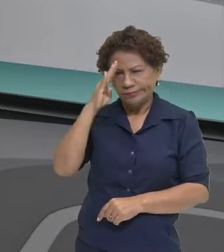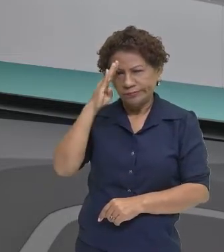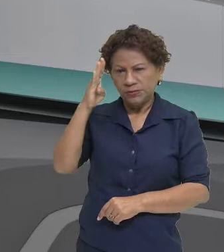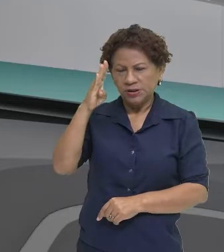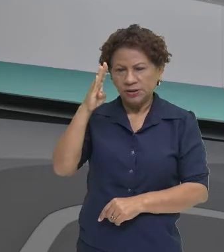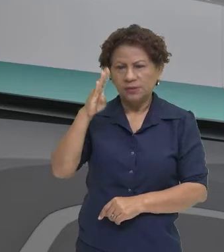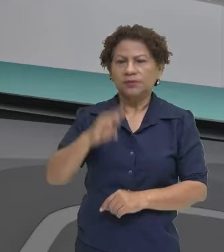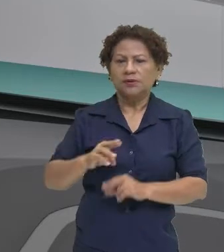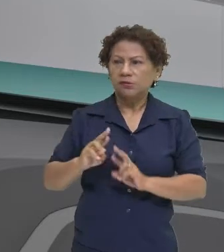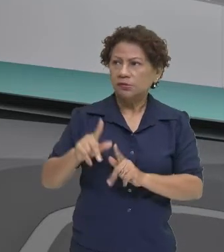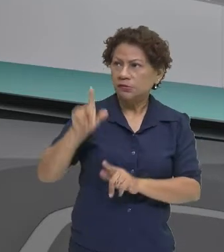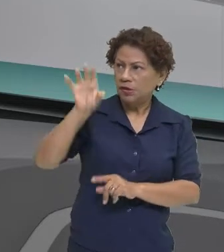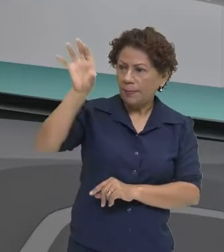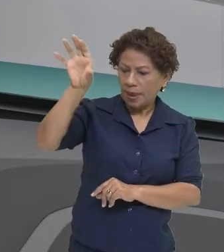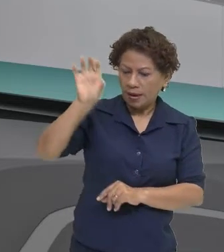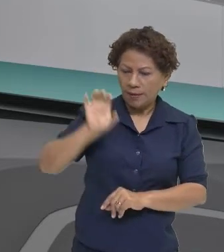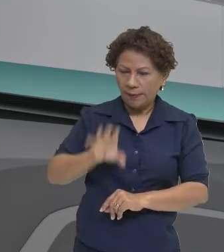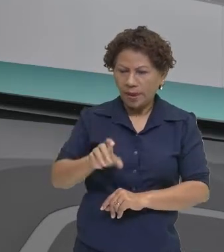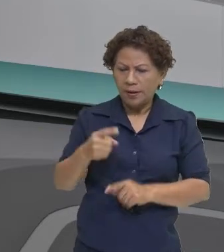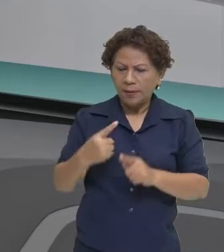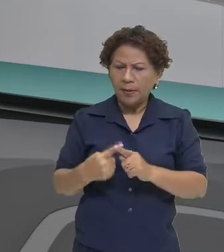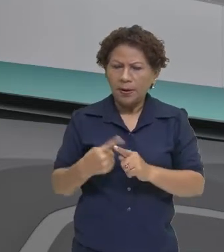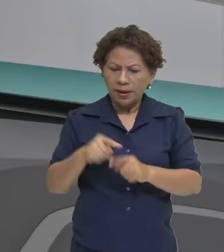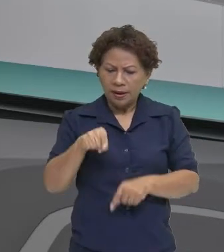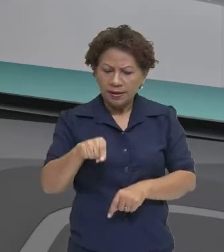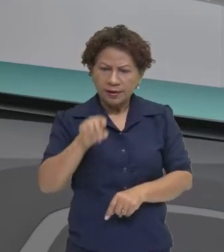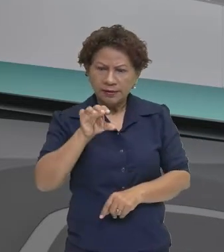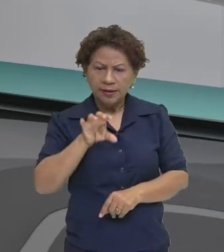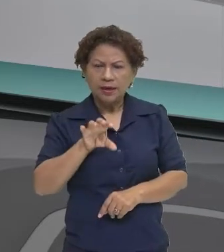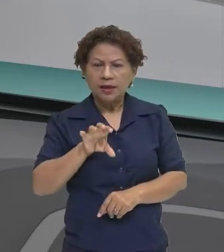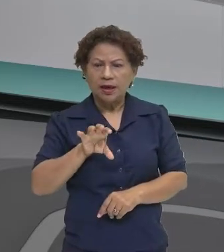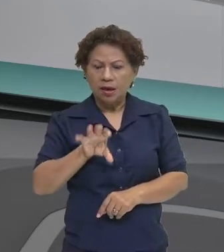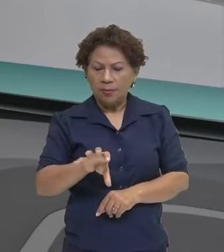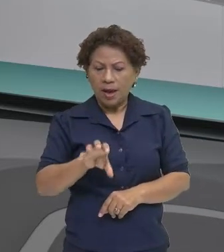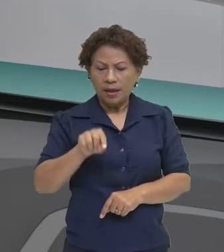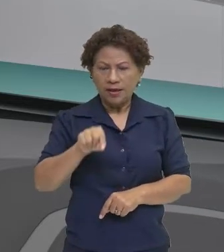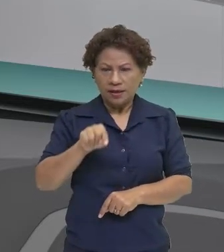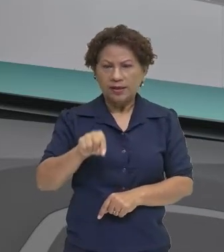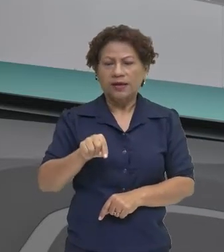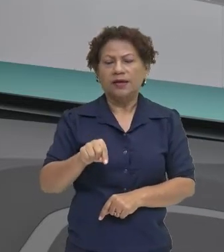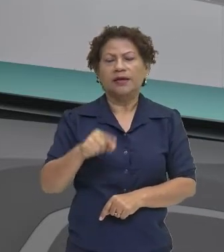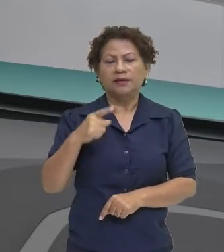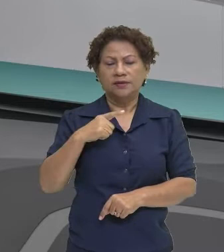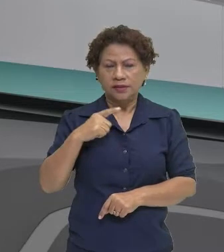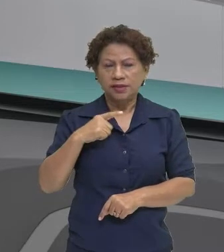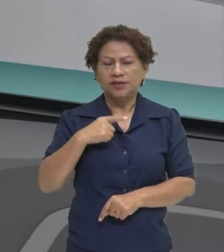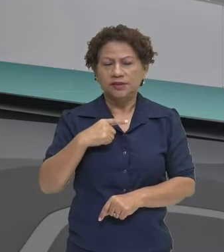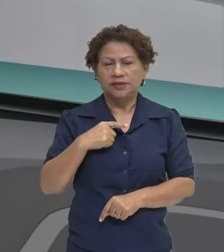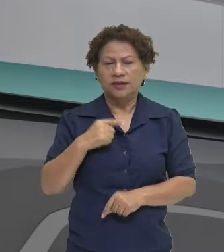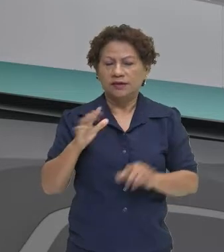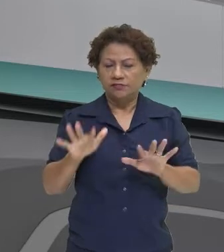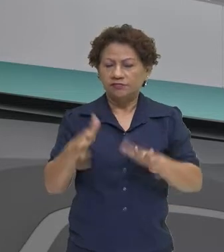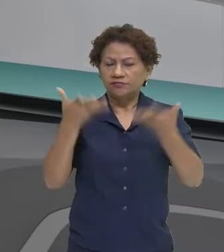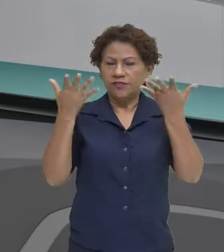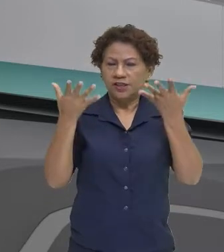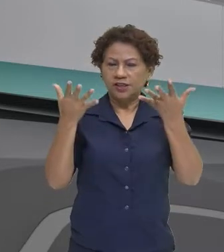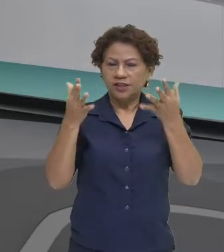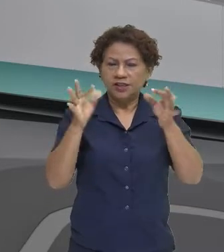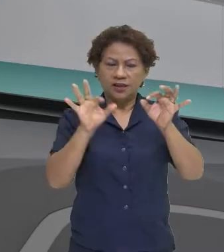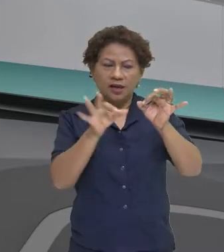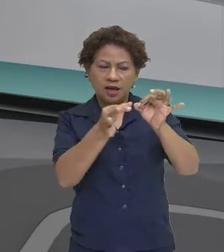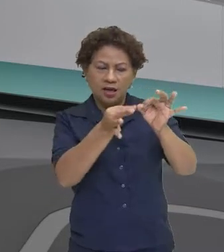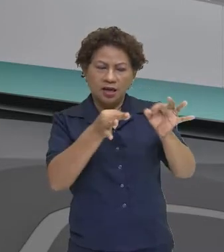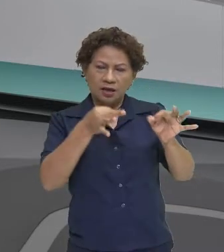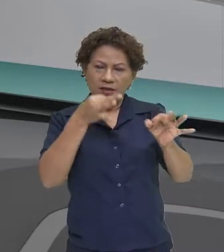um diferencial é o clima. Lá nós temos a festa da uva. Aqui alguém cultiva a uva? Sim, pode até